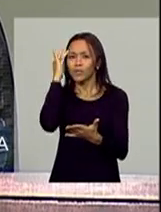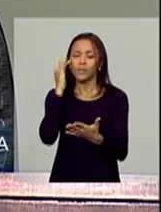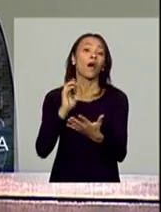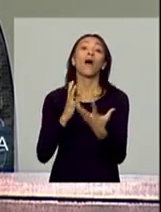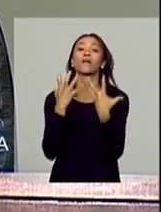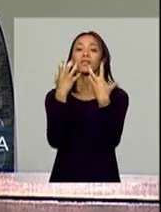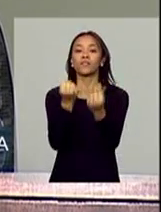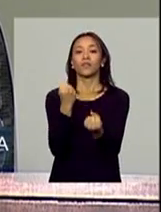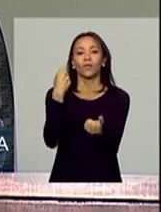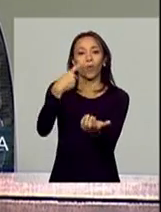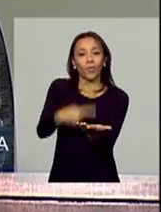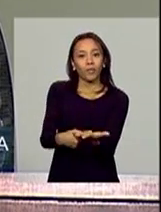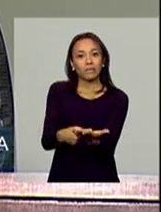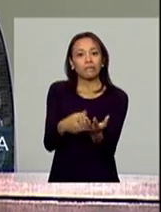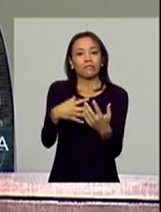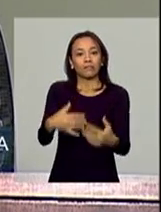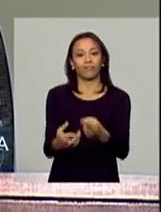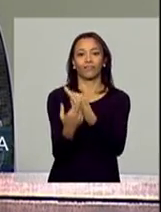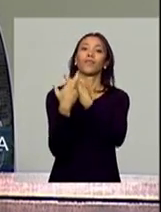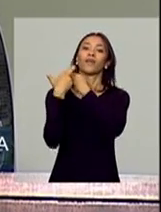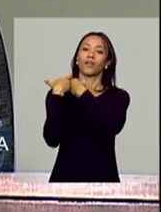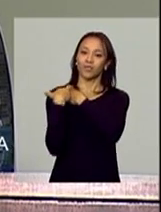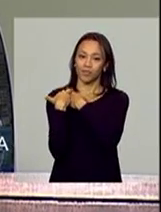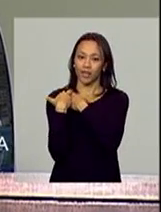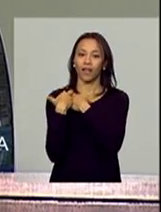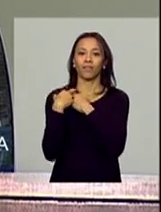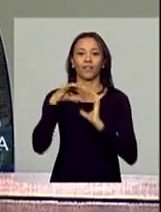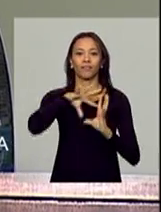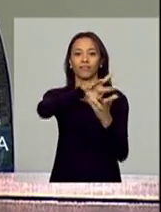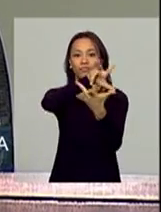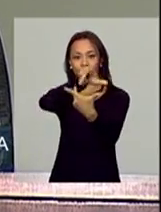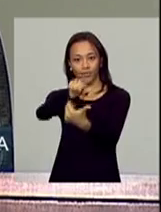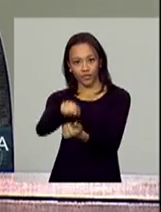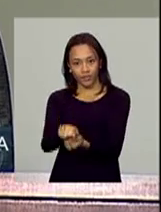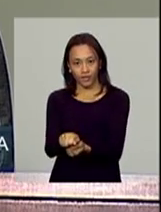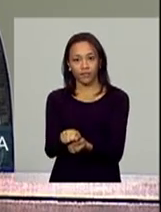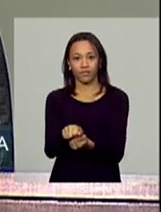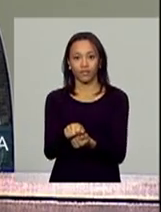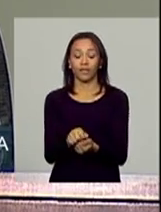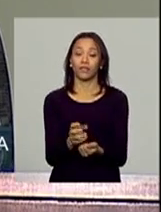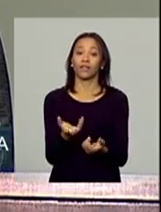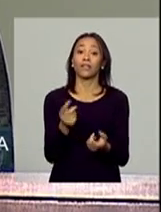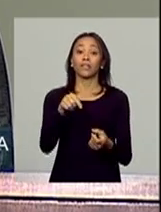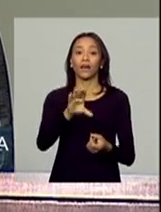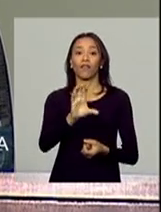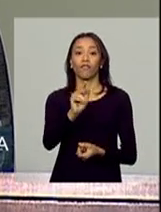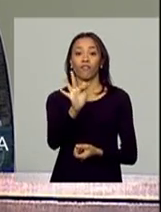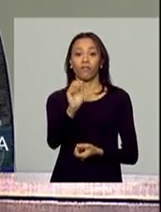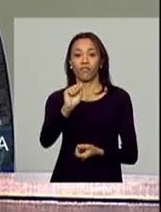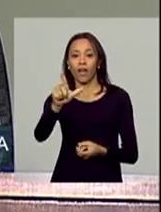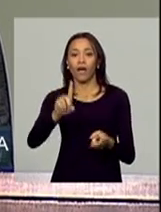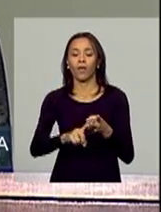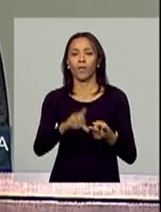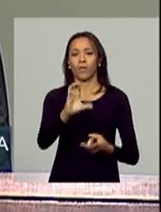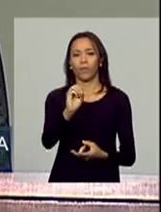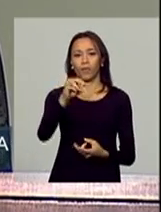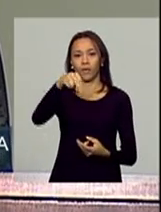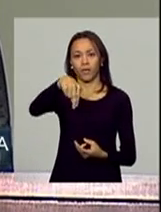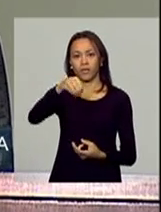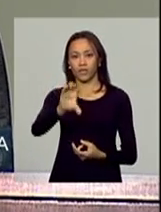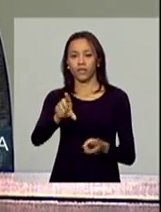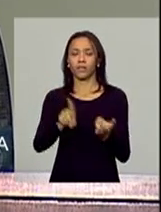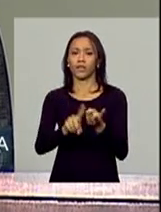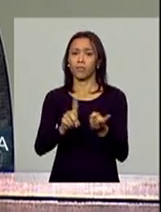assumiram funções de grande responsabilidade internacional na FAO, na OMC e na Comissão de Direitos